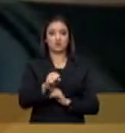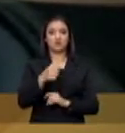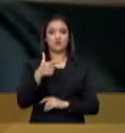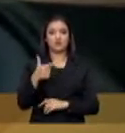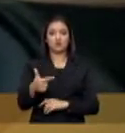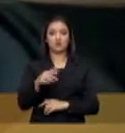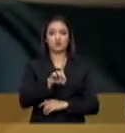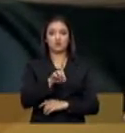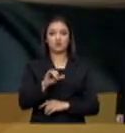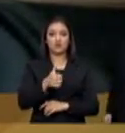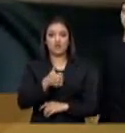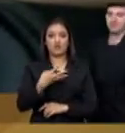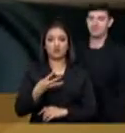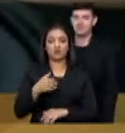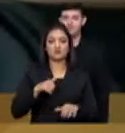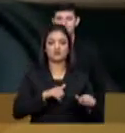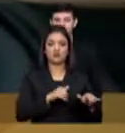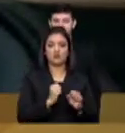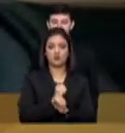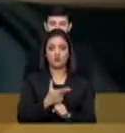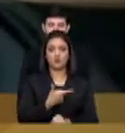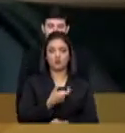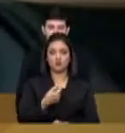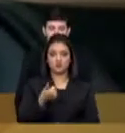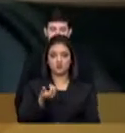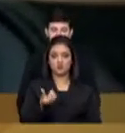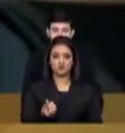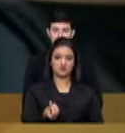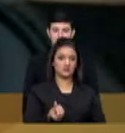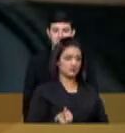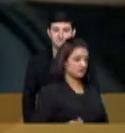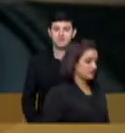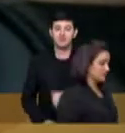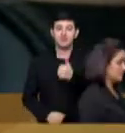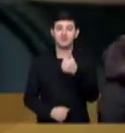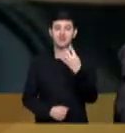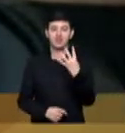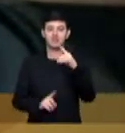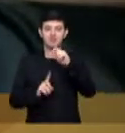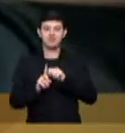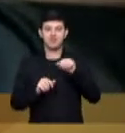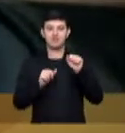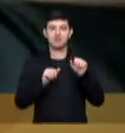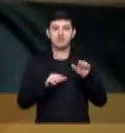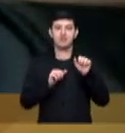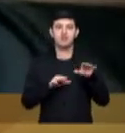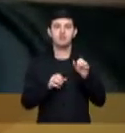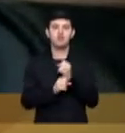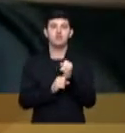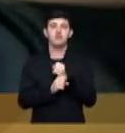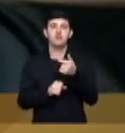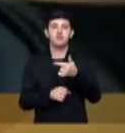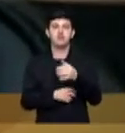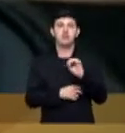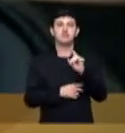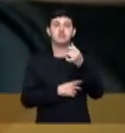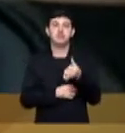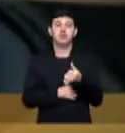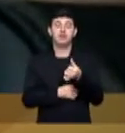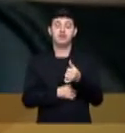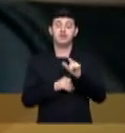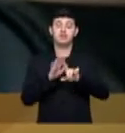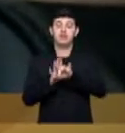13.582, de 14 de setembro de 2016, lei essa do Estado da Bahia.